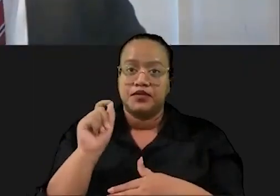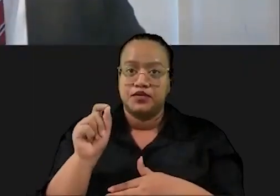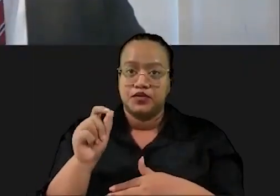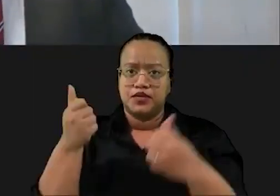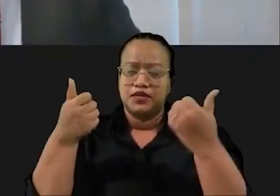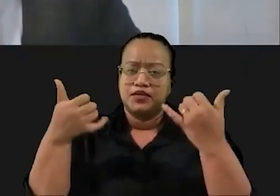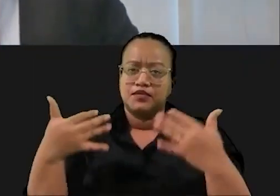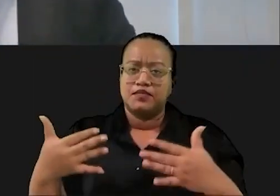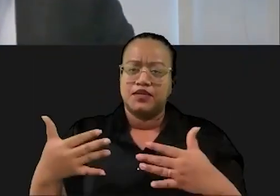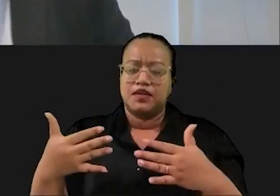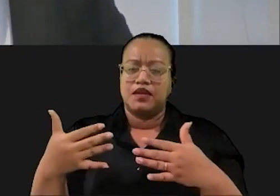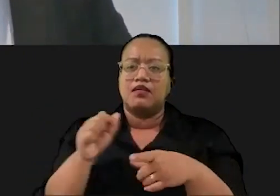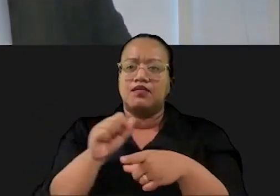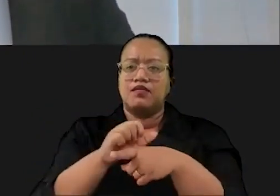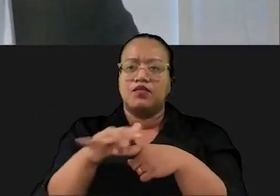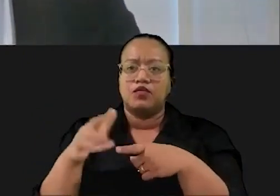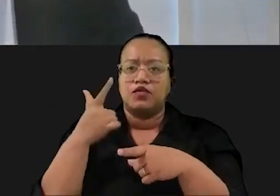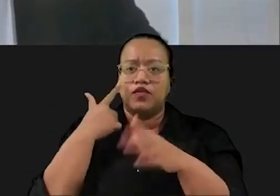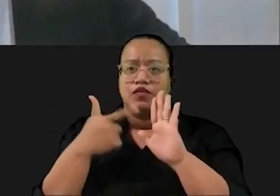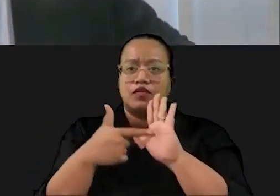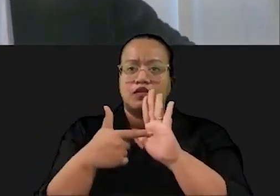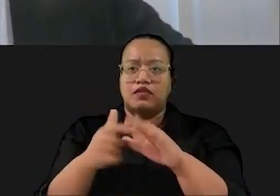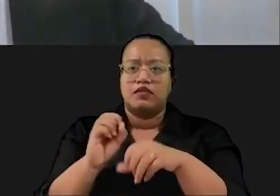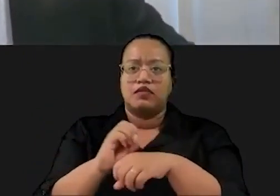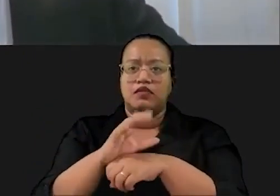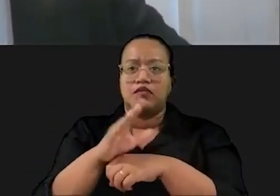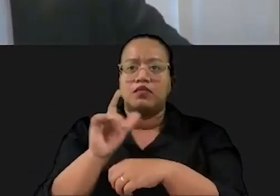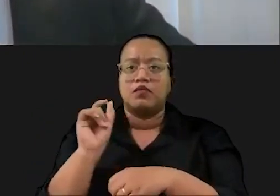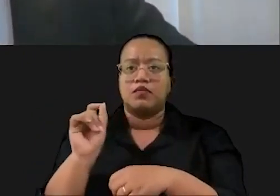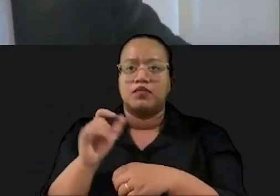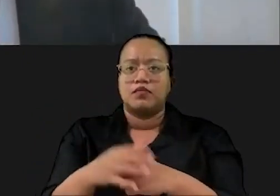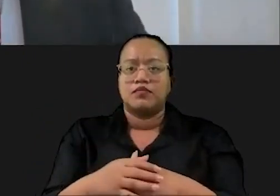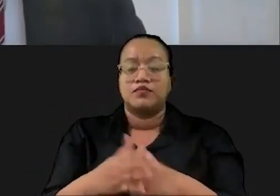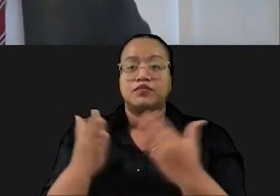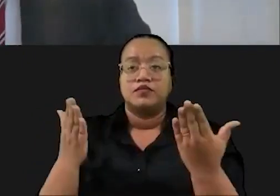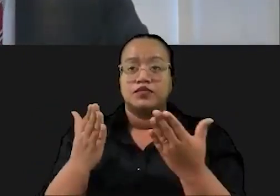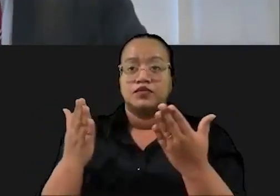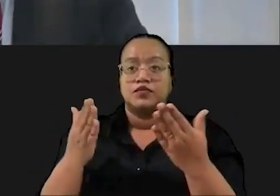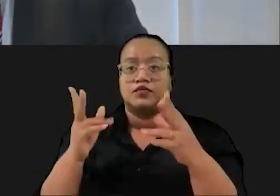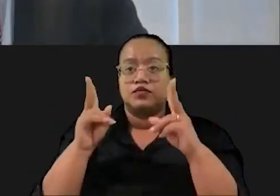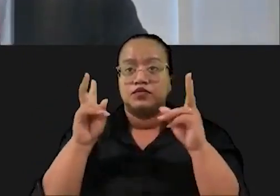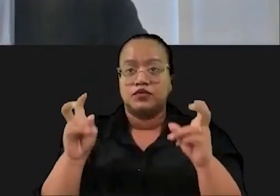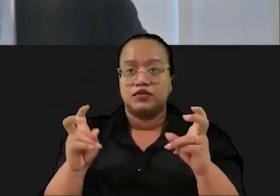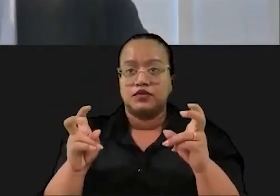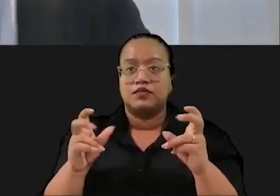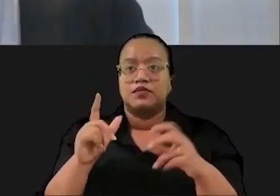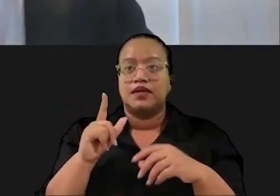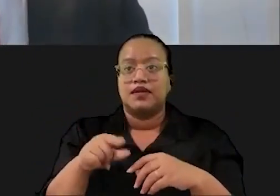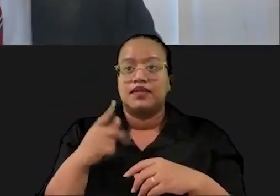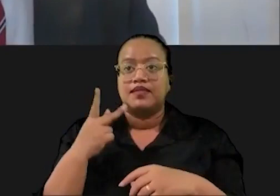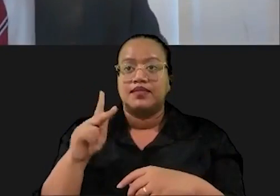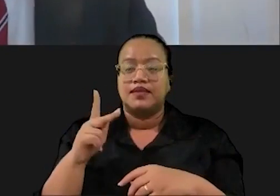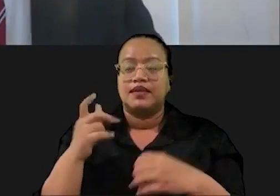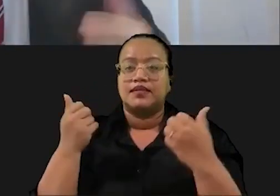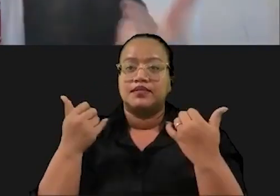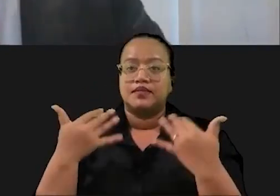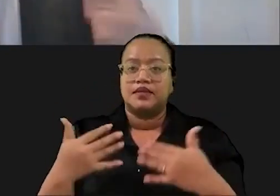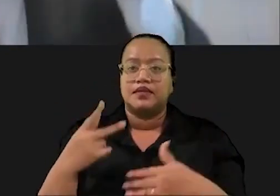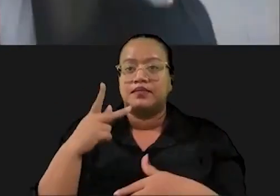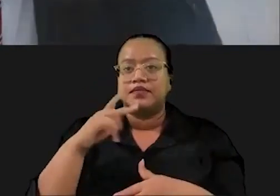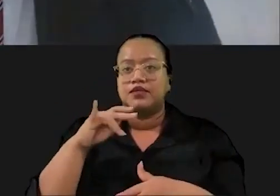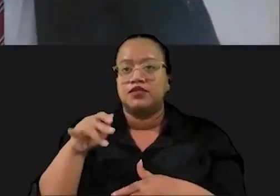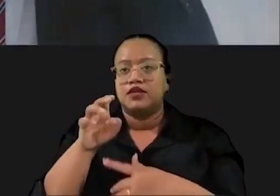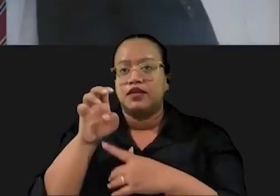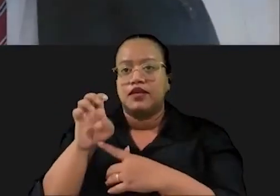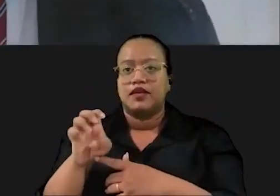missão é falar um pouquinho, ainda que teoricamente, sobre a introdução aos fluxos do PJE nos juizados da terceira região. Quarta-feira, eu